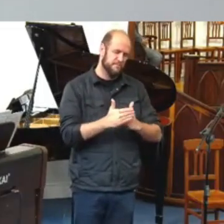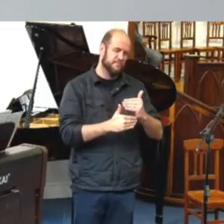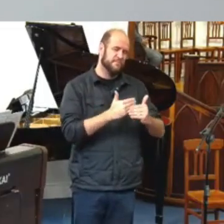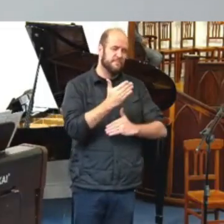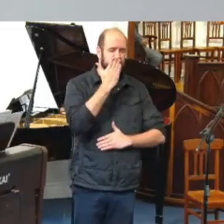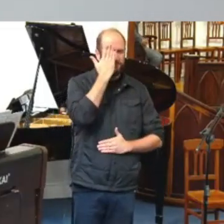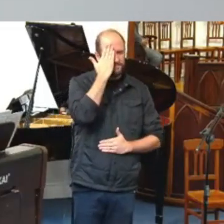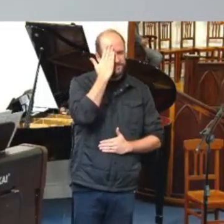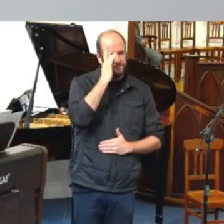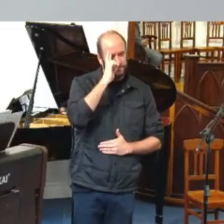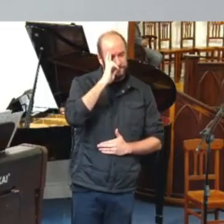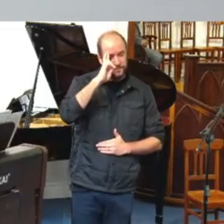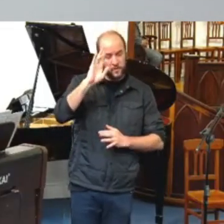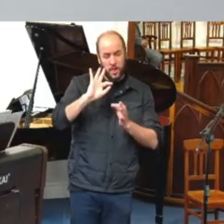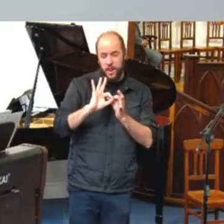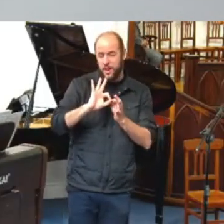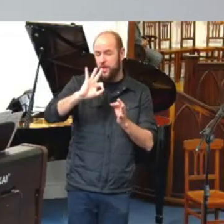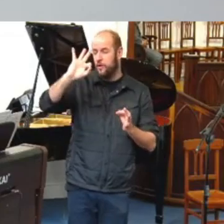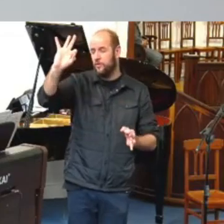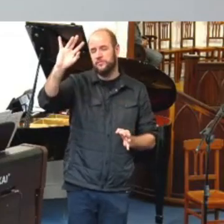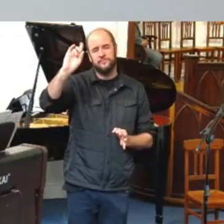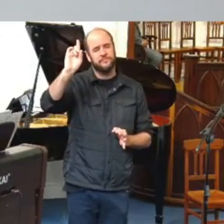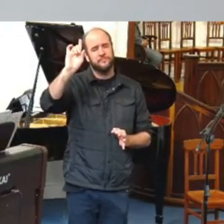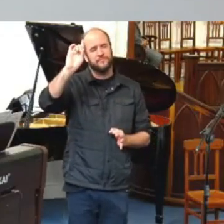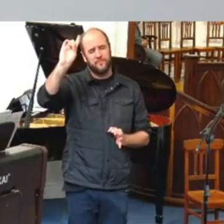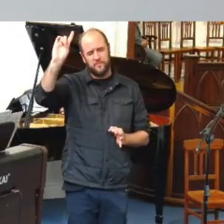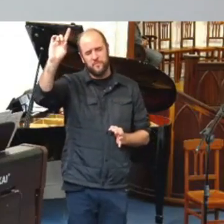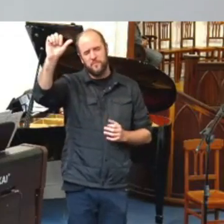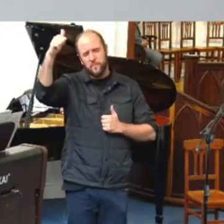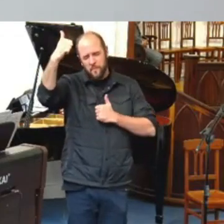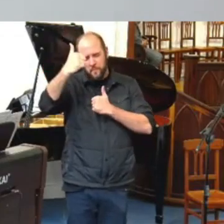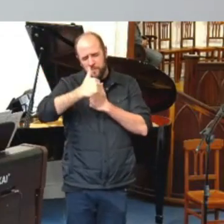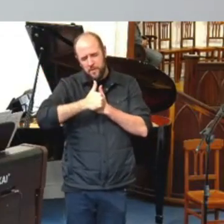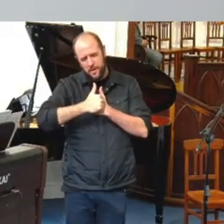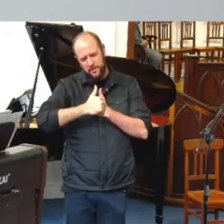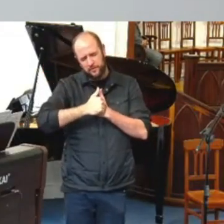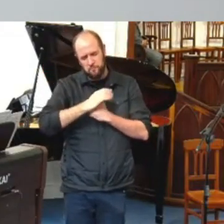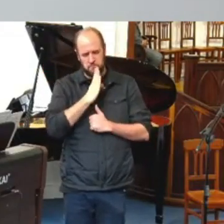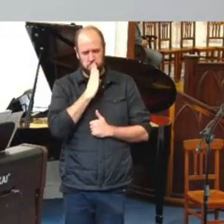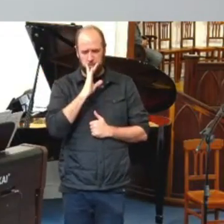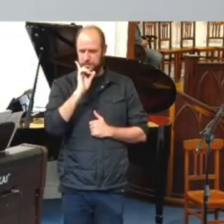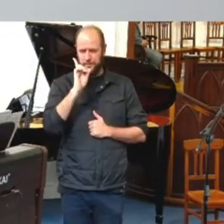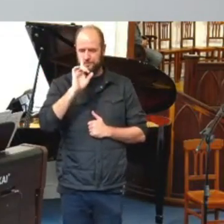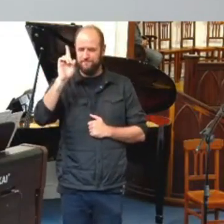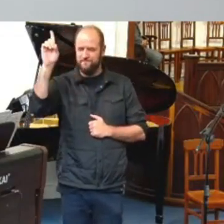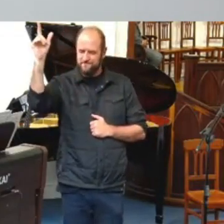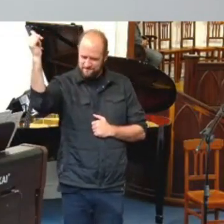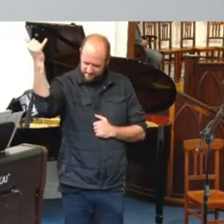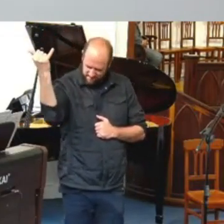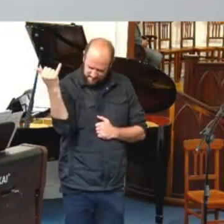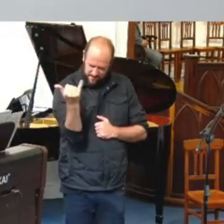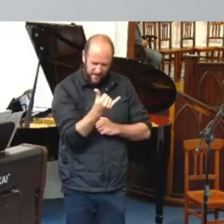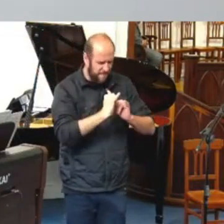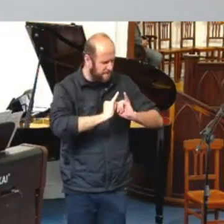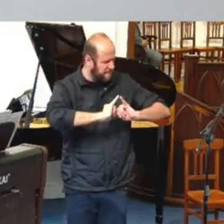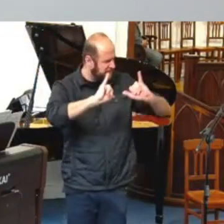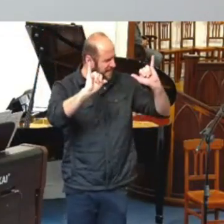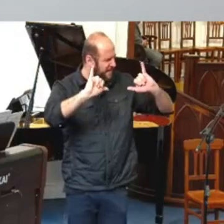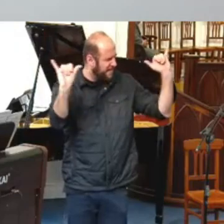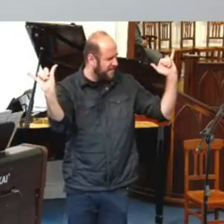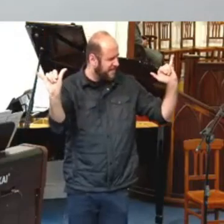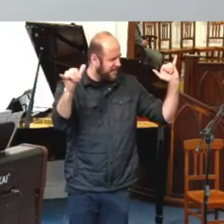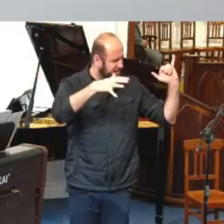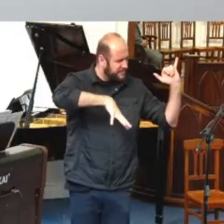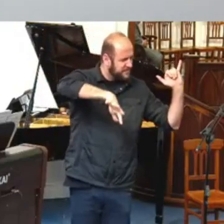de que o Senhor não está distante, está próximo, não em silêncio, mas gritando, para que eles ouçam a